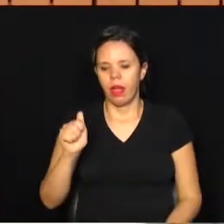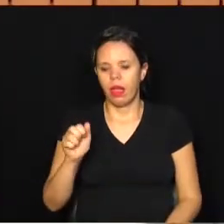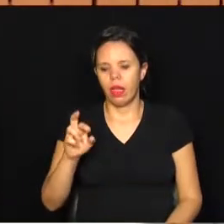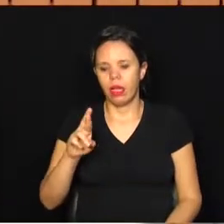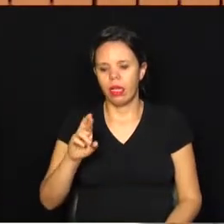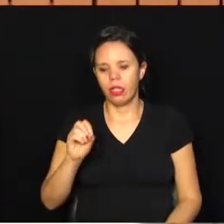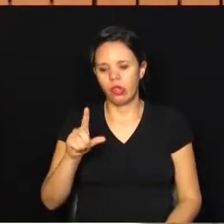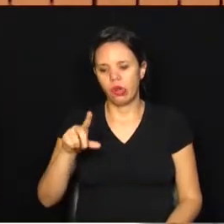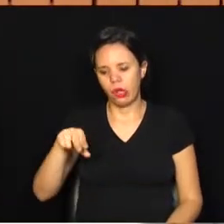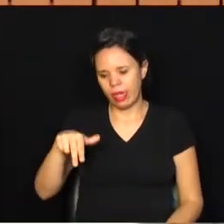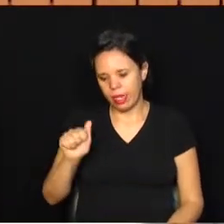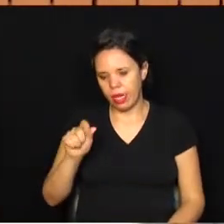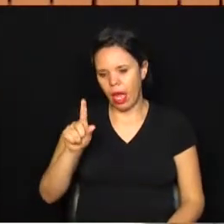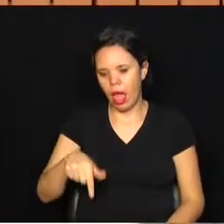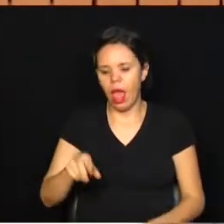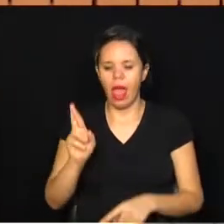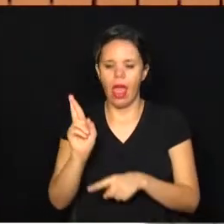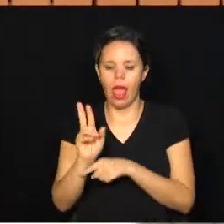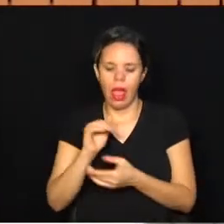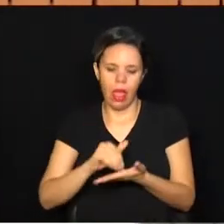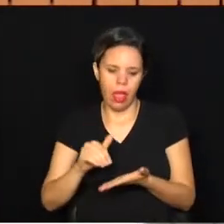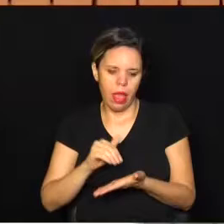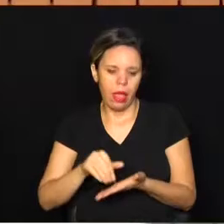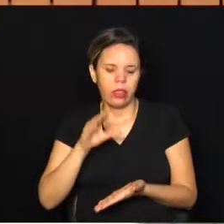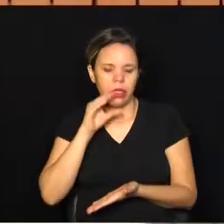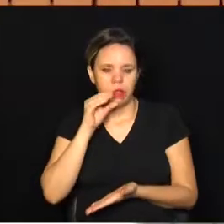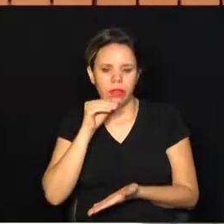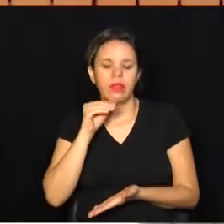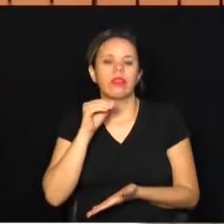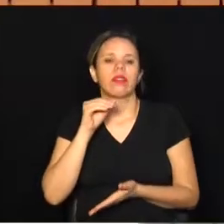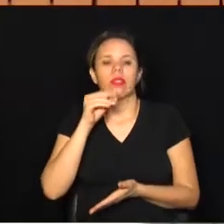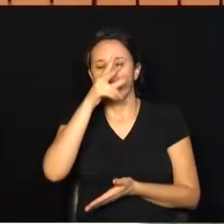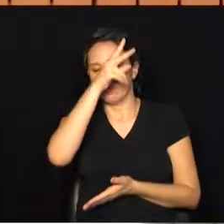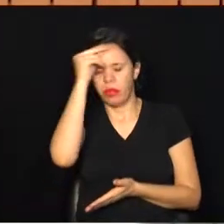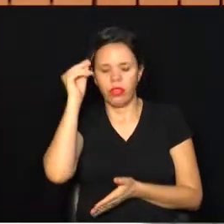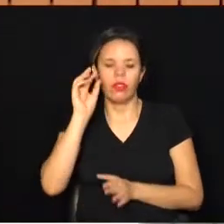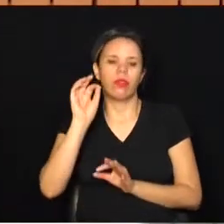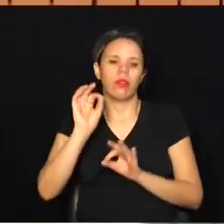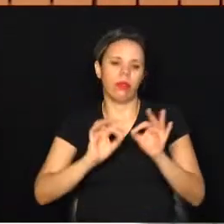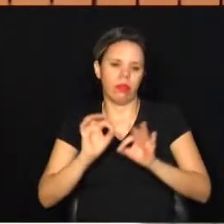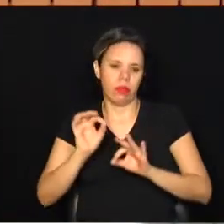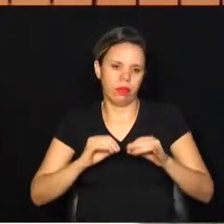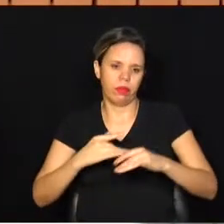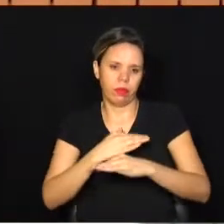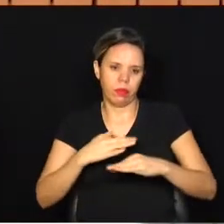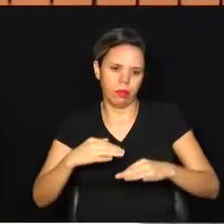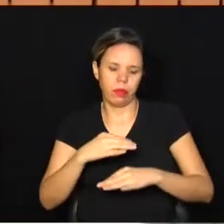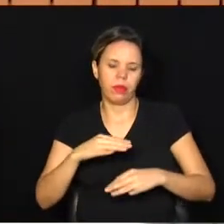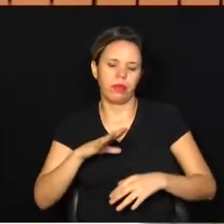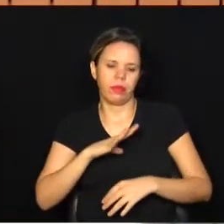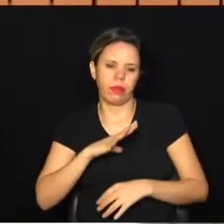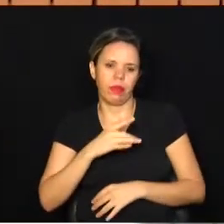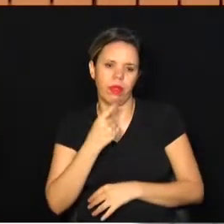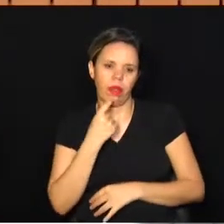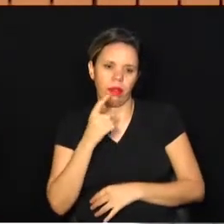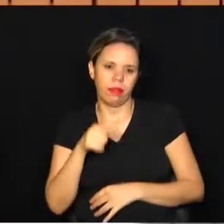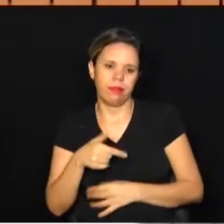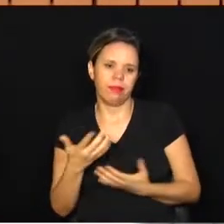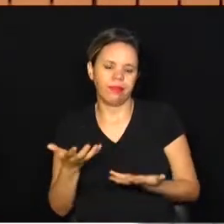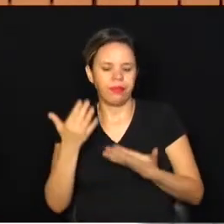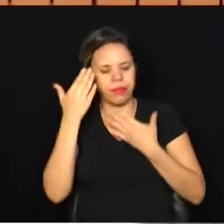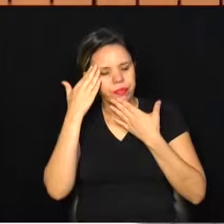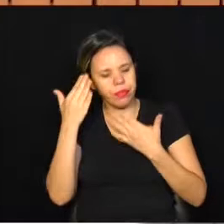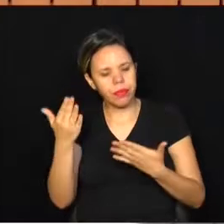Lazinho, representando a Secretaria de Planejamento, né? Ela é diretora de Planejamento do município de Campinas. Quero